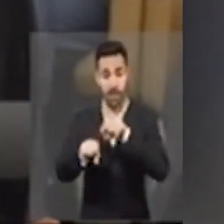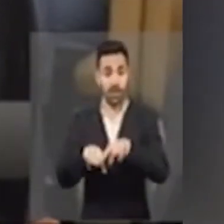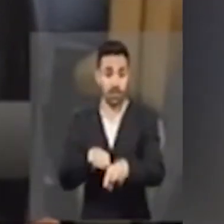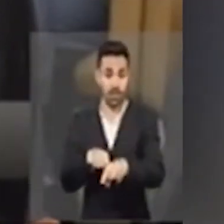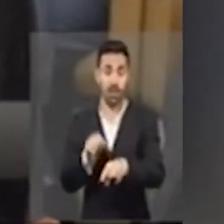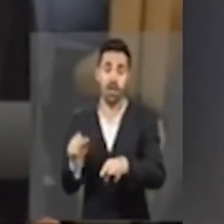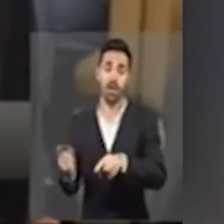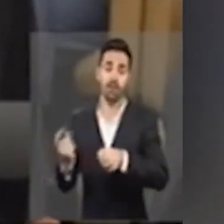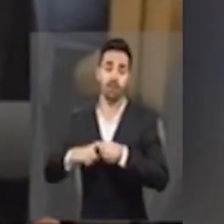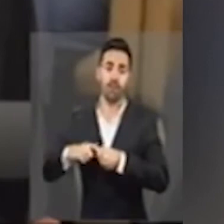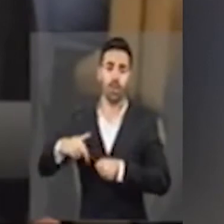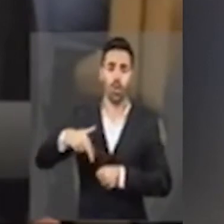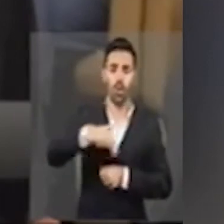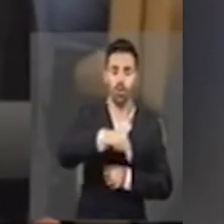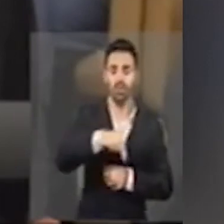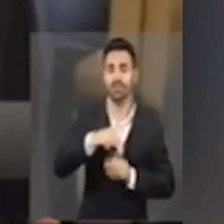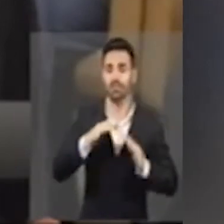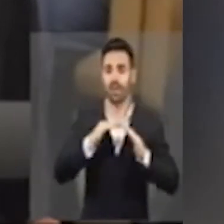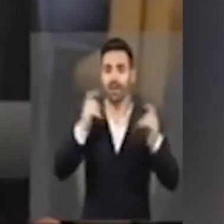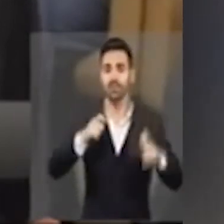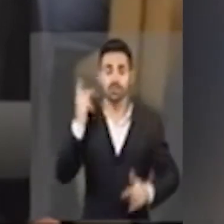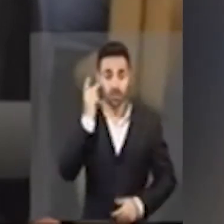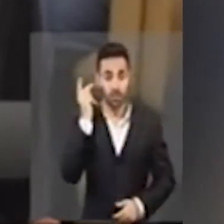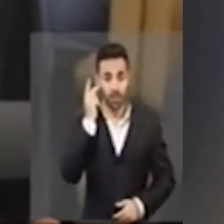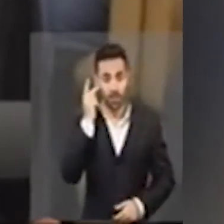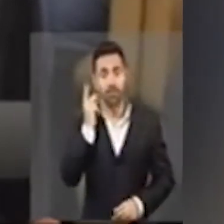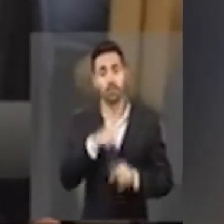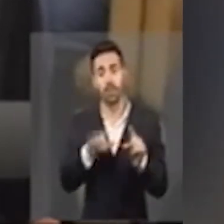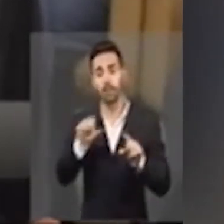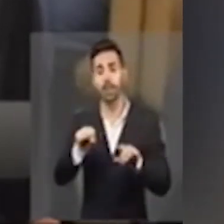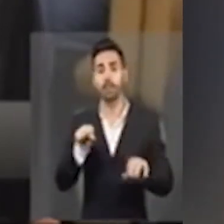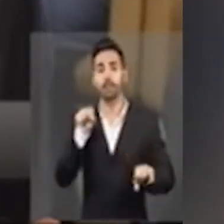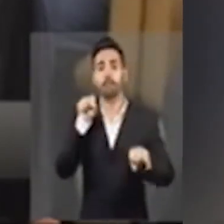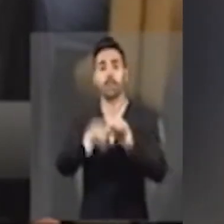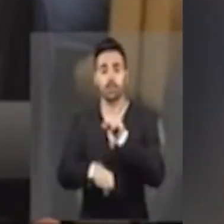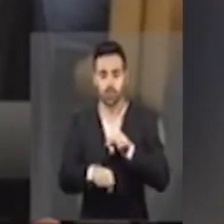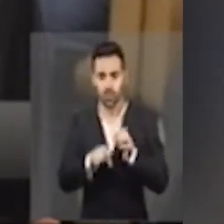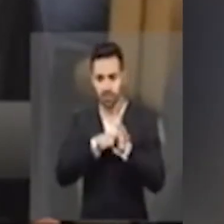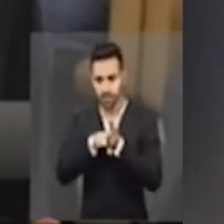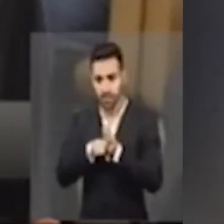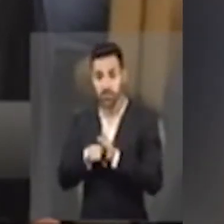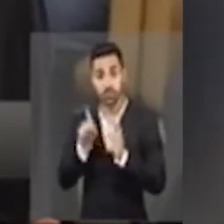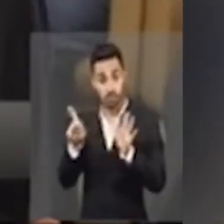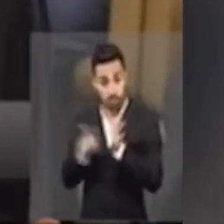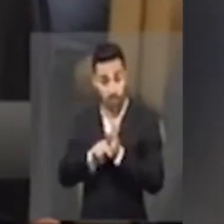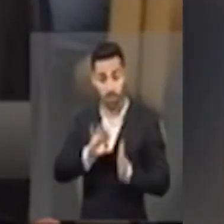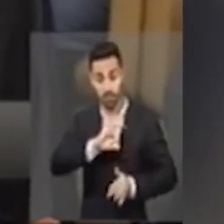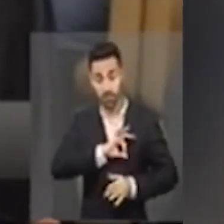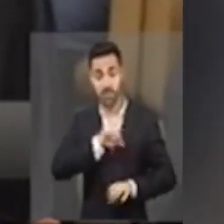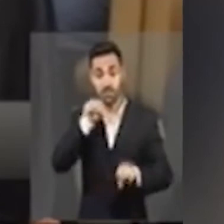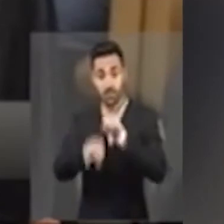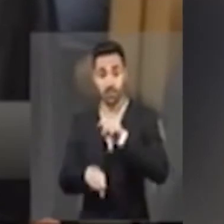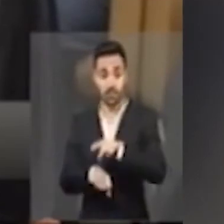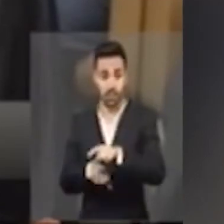quando voltava para casa em são paulo ela foi assassinada segundo investigações policiais